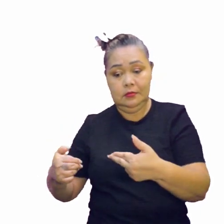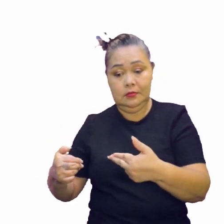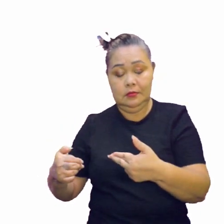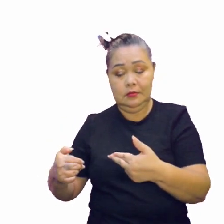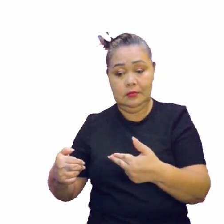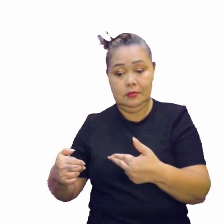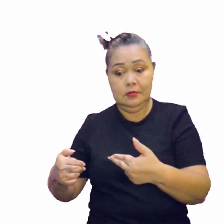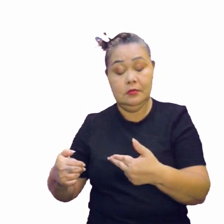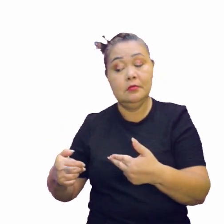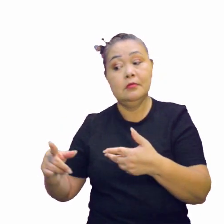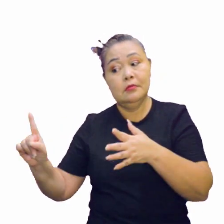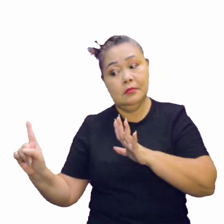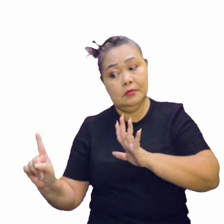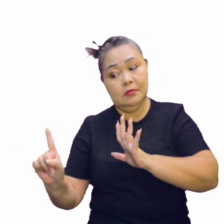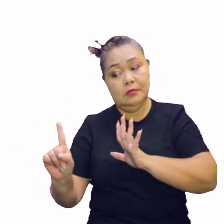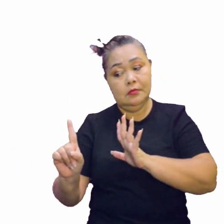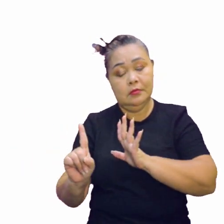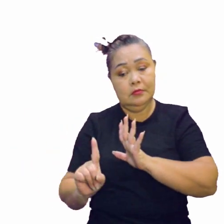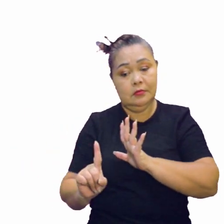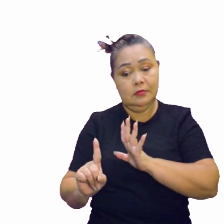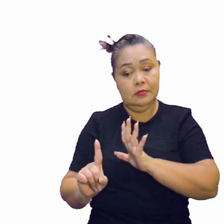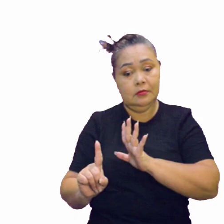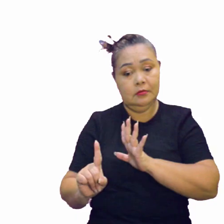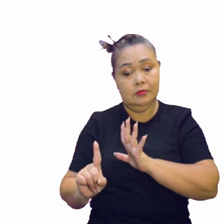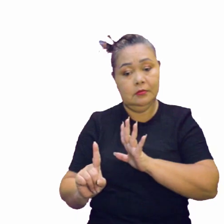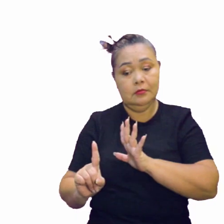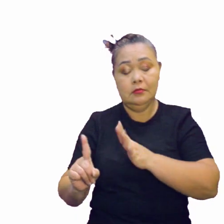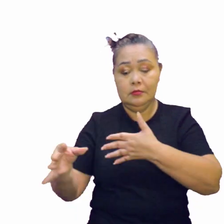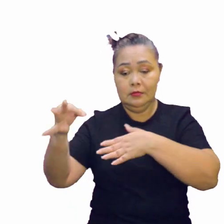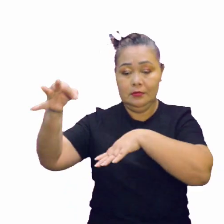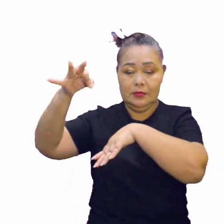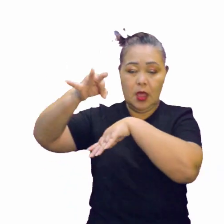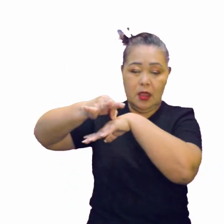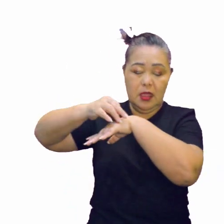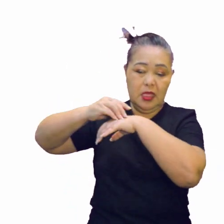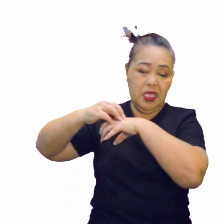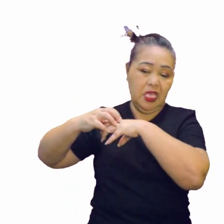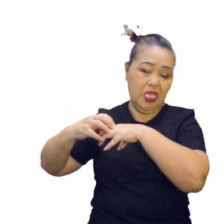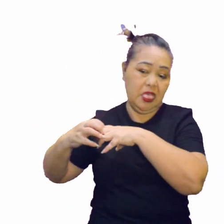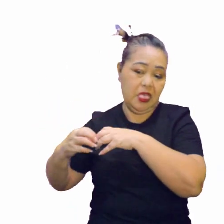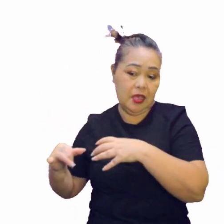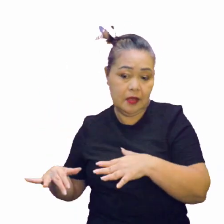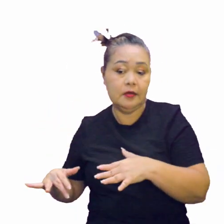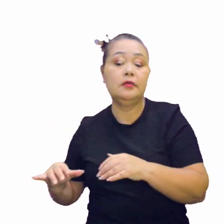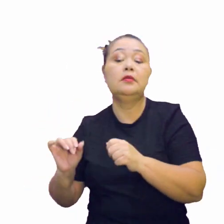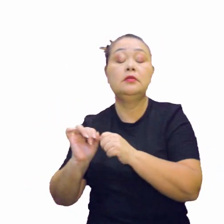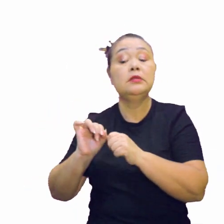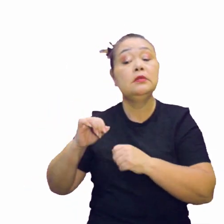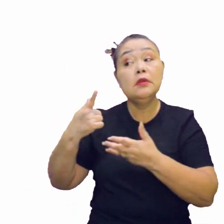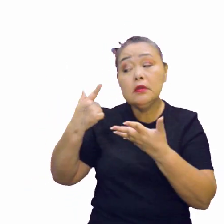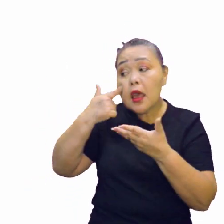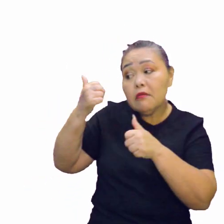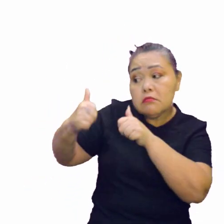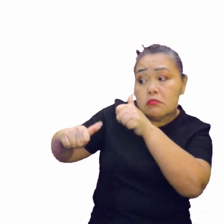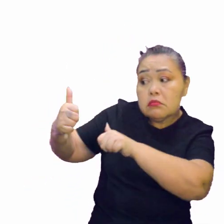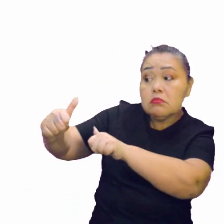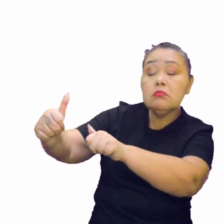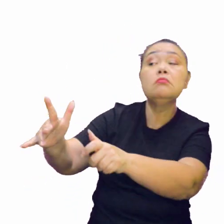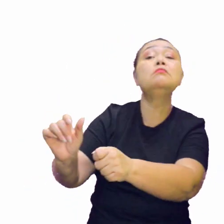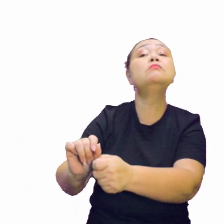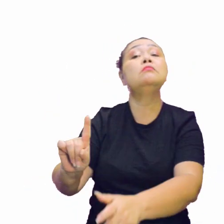intervenção lá com pragas, né? Ela tem essas necessidades. Já as